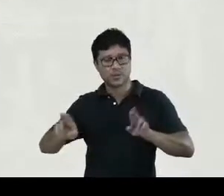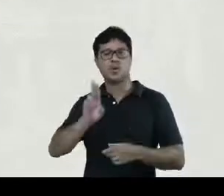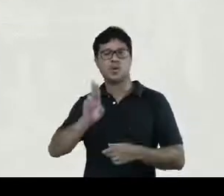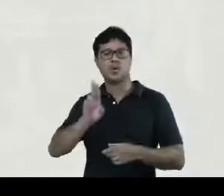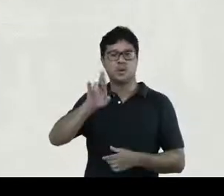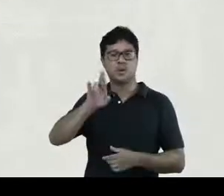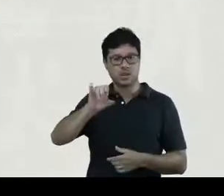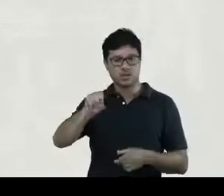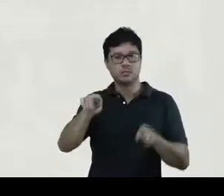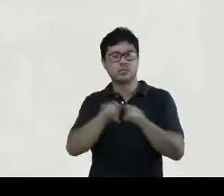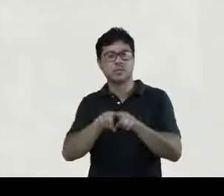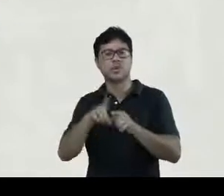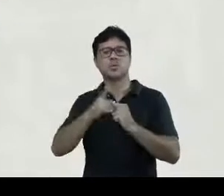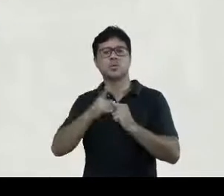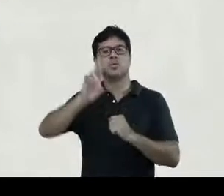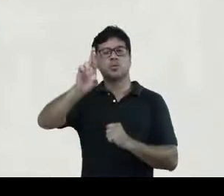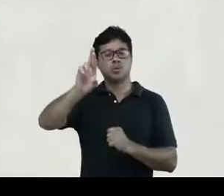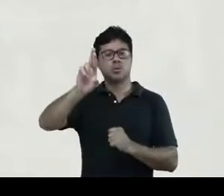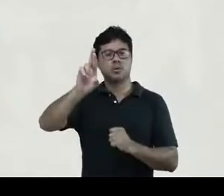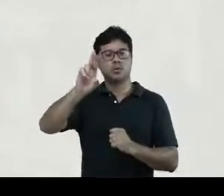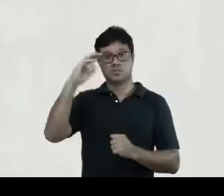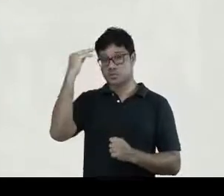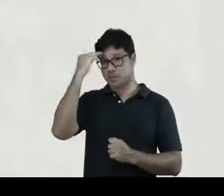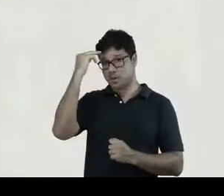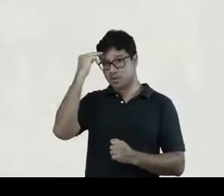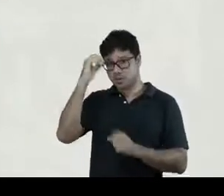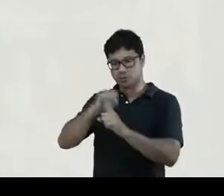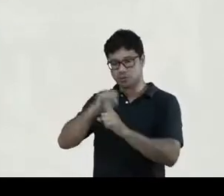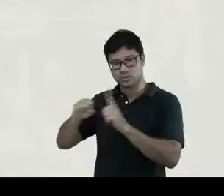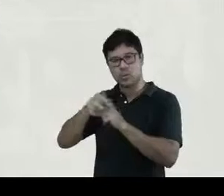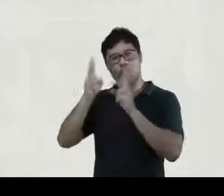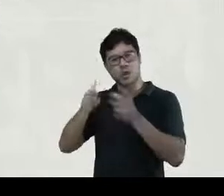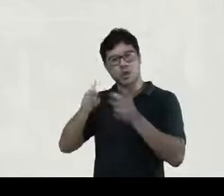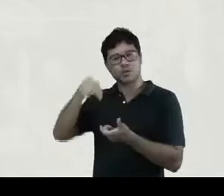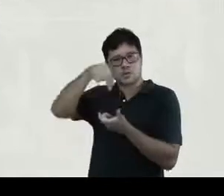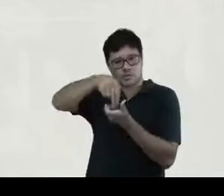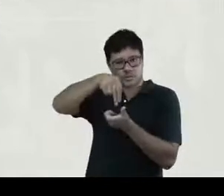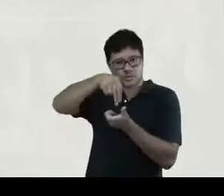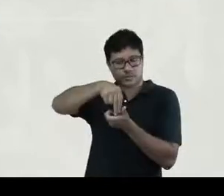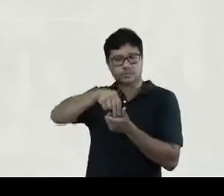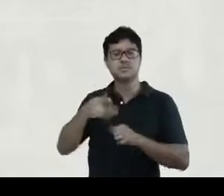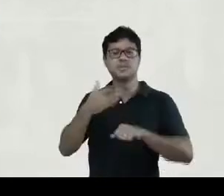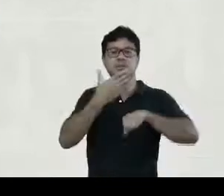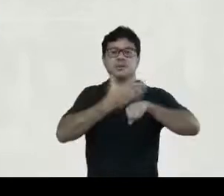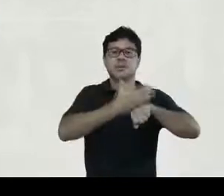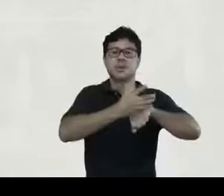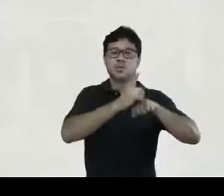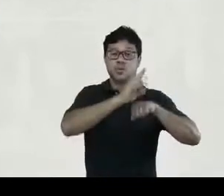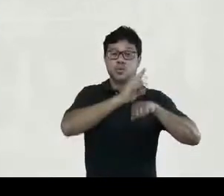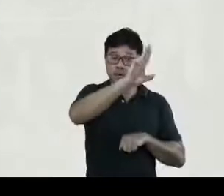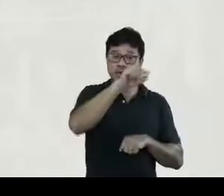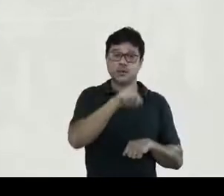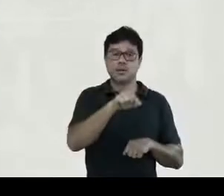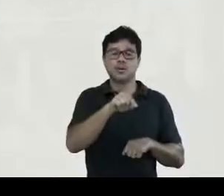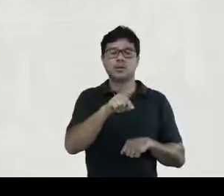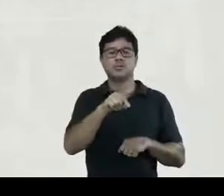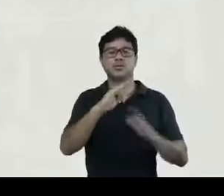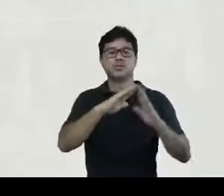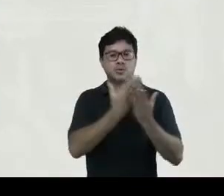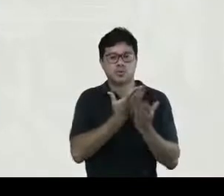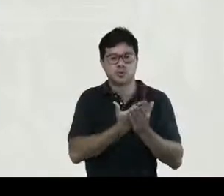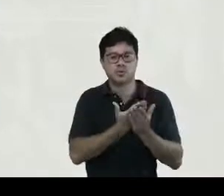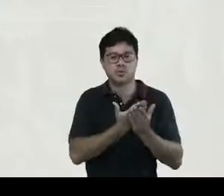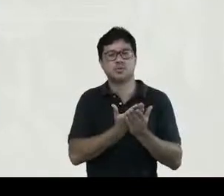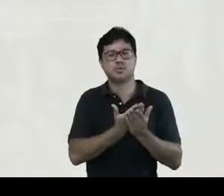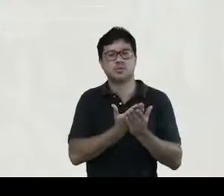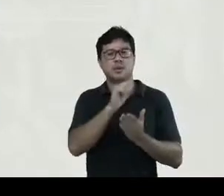Unirio, e doutorado em Memória Social pela mesma instituição, com estágio doutoral na Escola de Altos Estudos